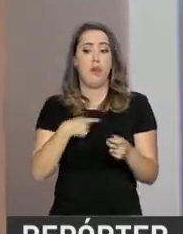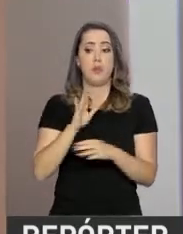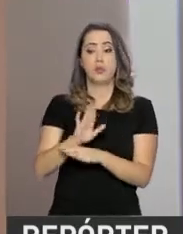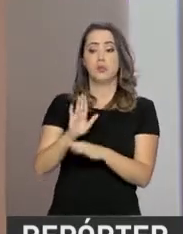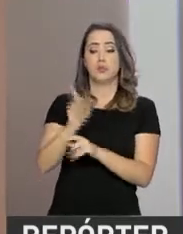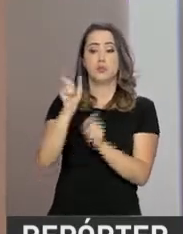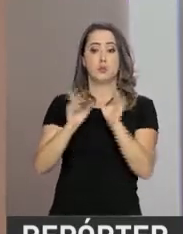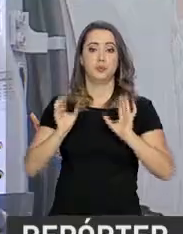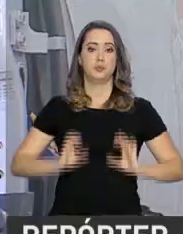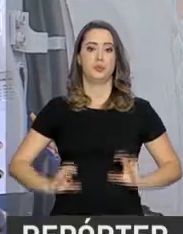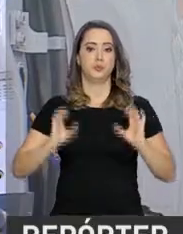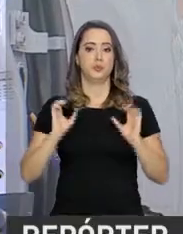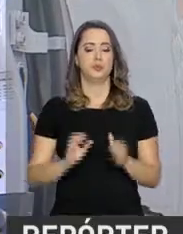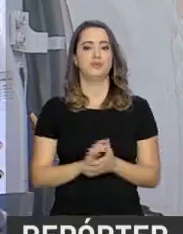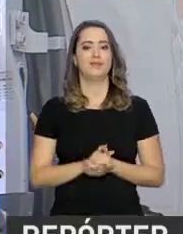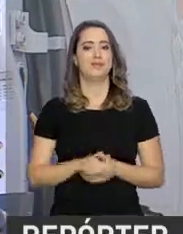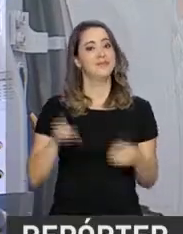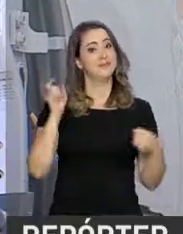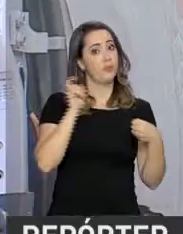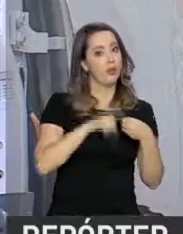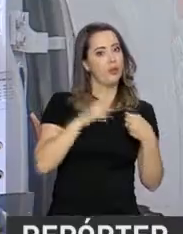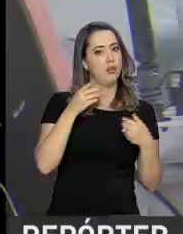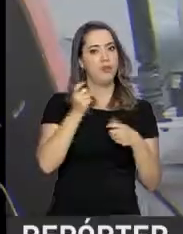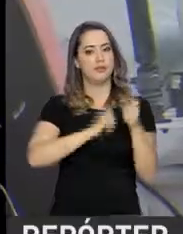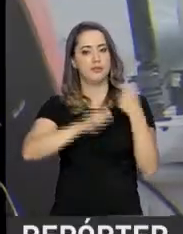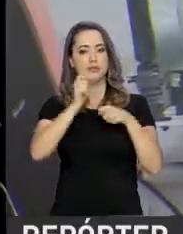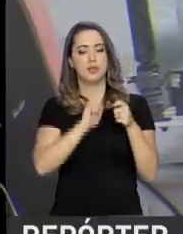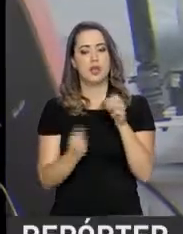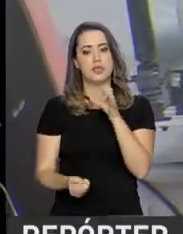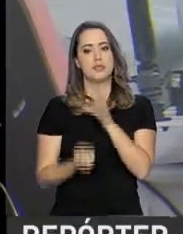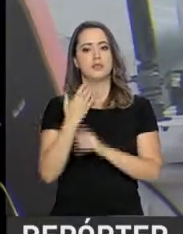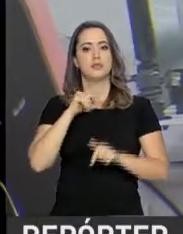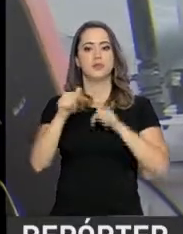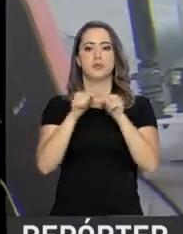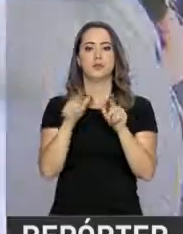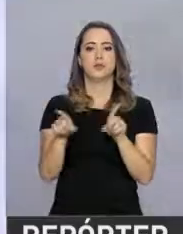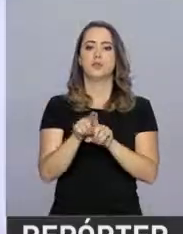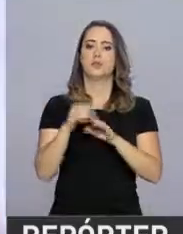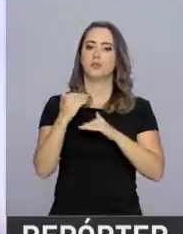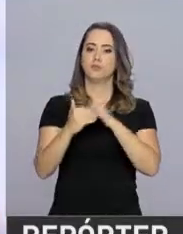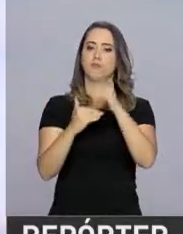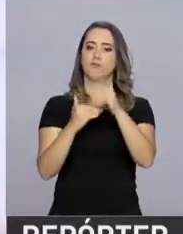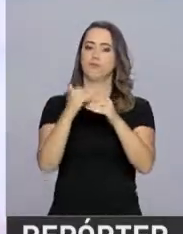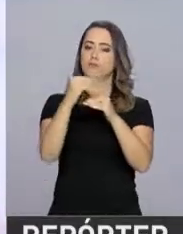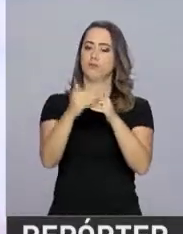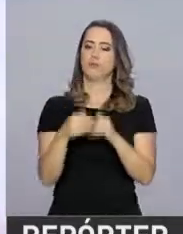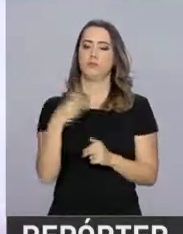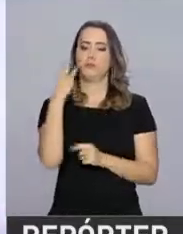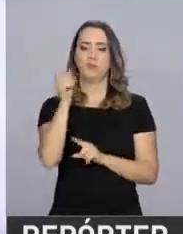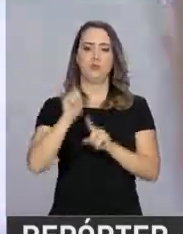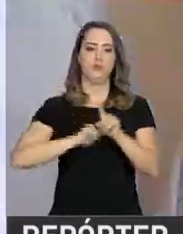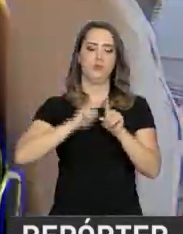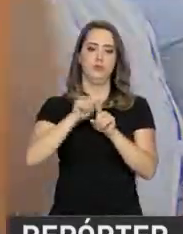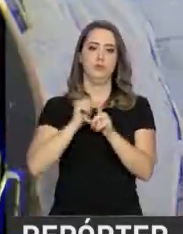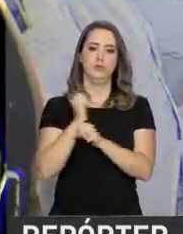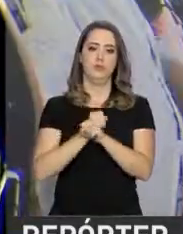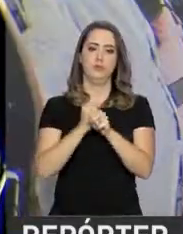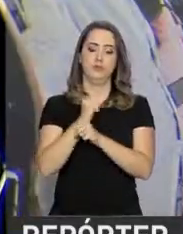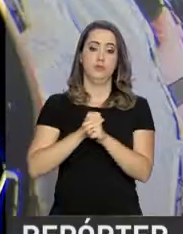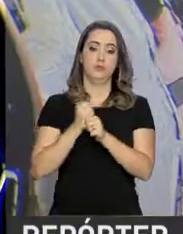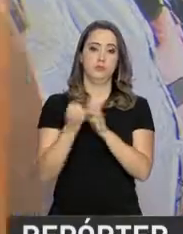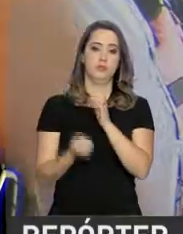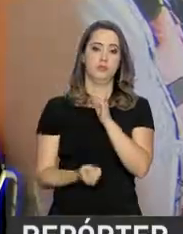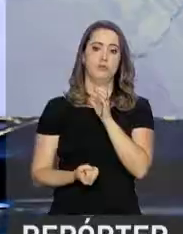beneficiar aos cidadãos. Com a recuperação da economia, o emprego também tem voltado. Nos três primeiros meses do ano,